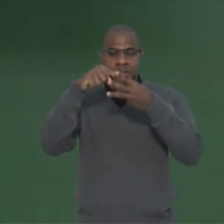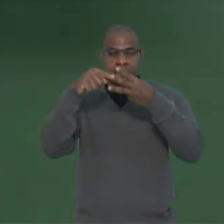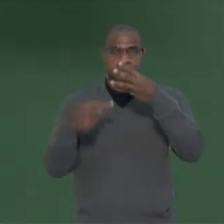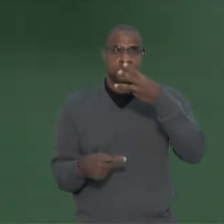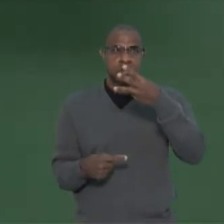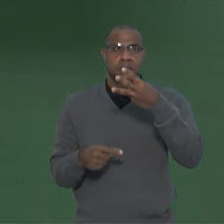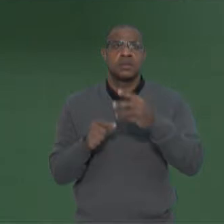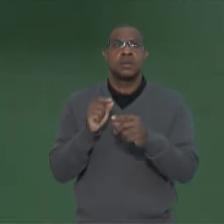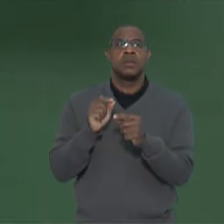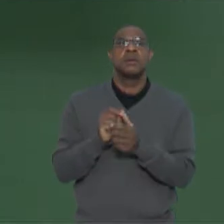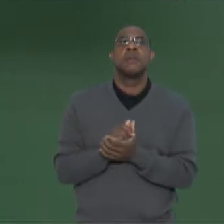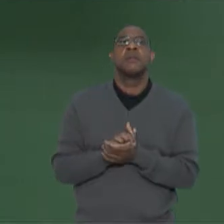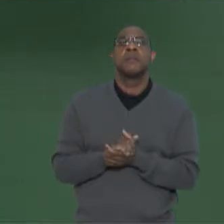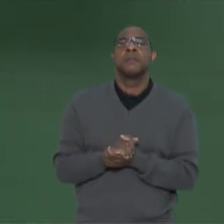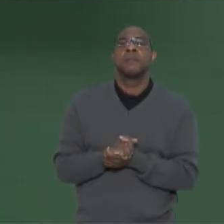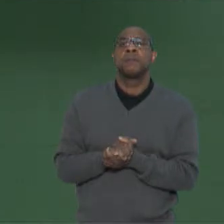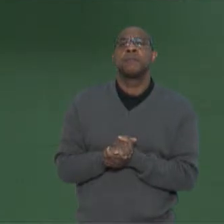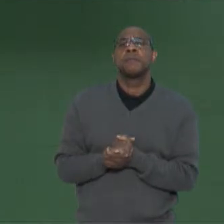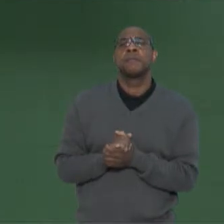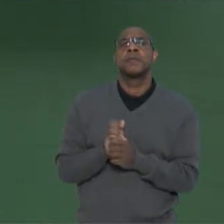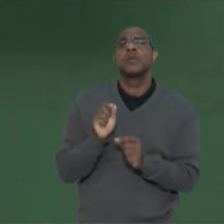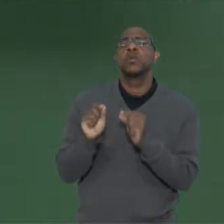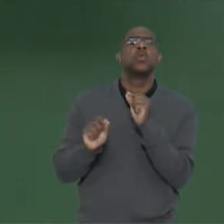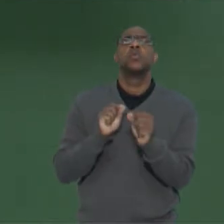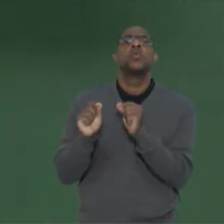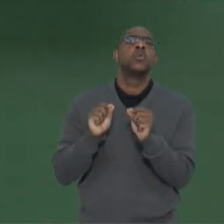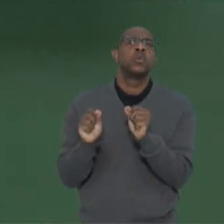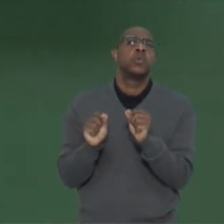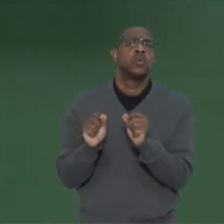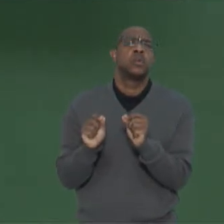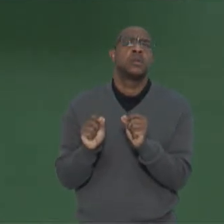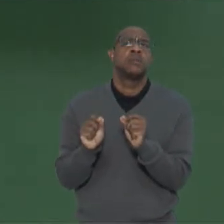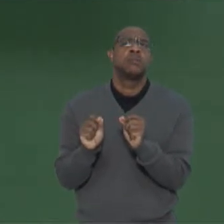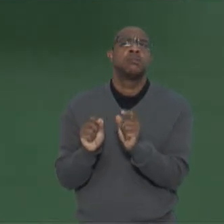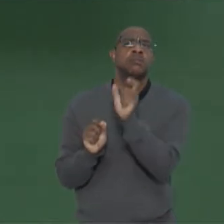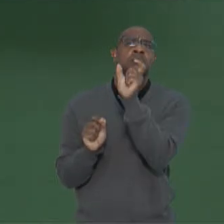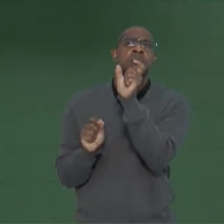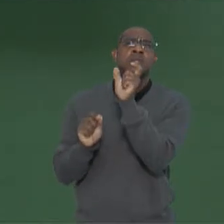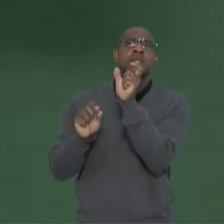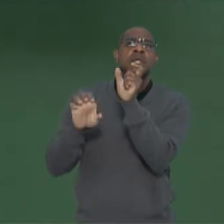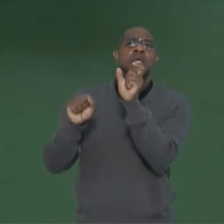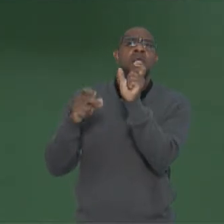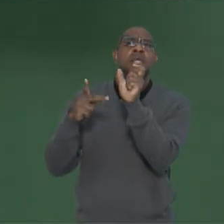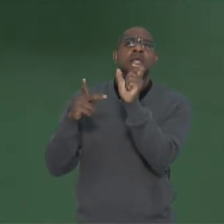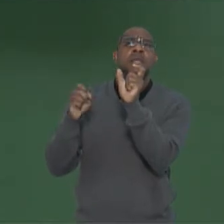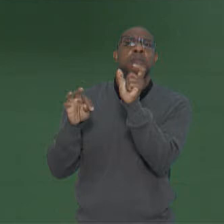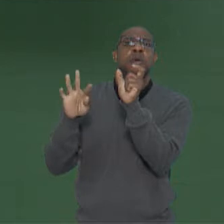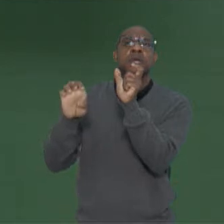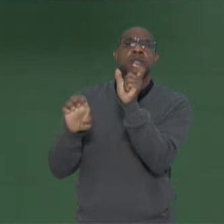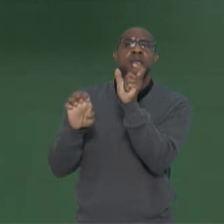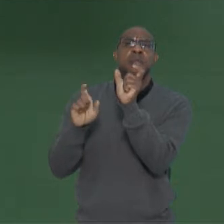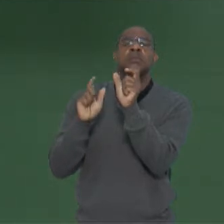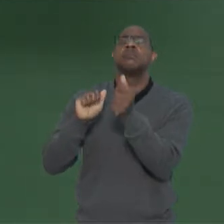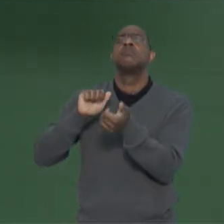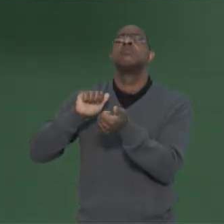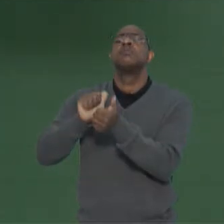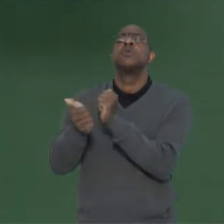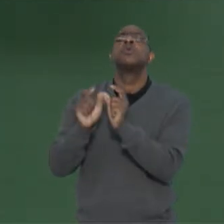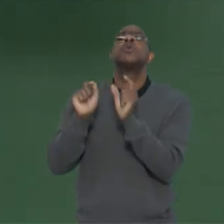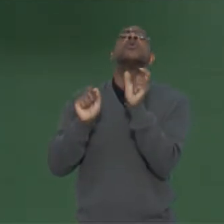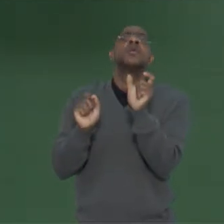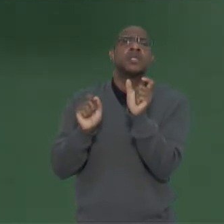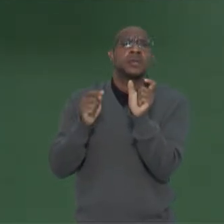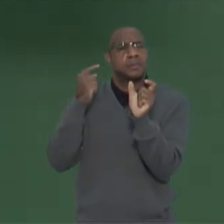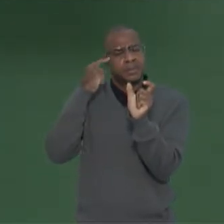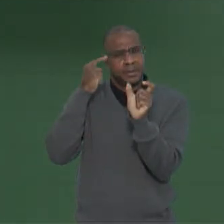O que é deporte? O que essa palavra significa? O que é esporte? Né? Pense aí um